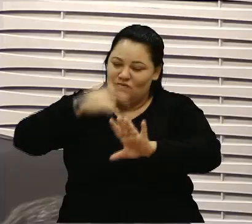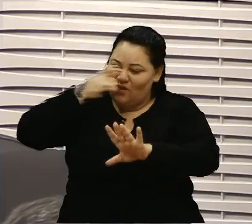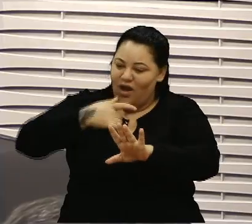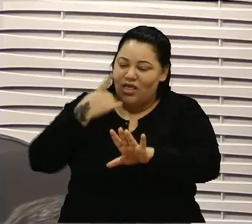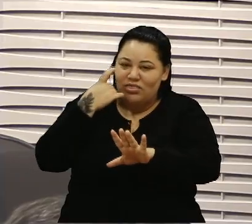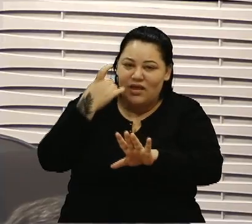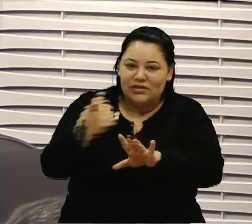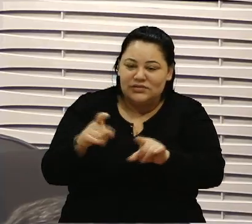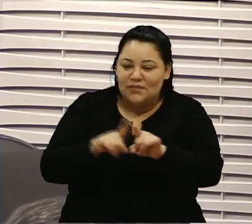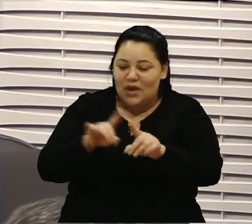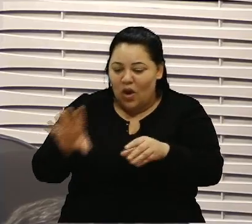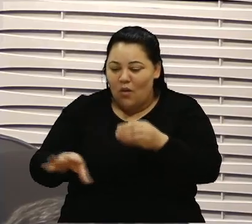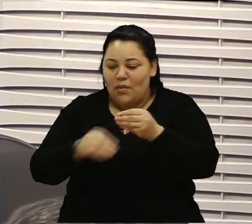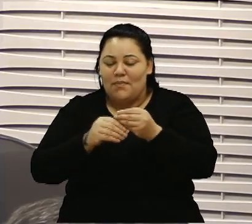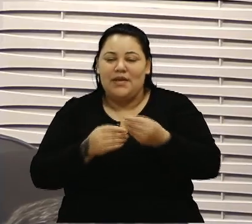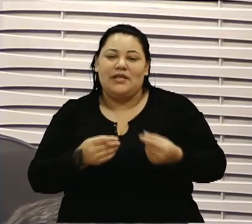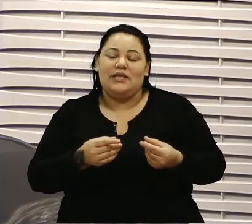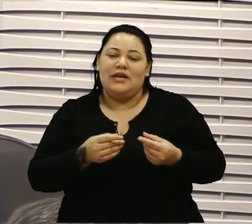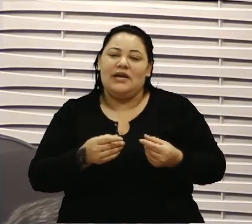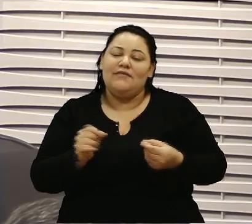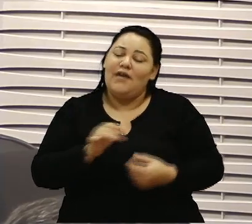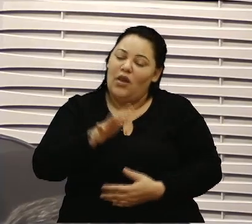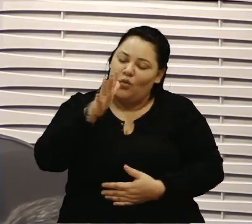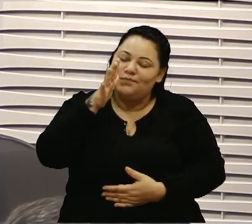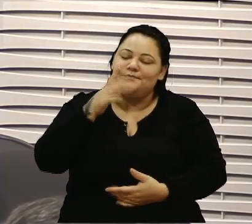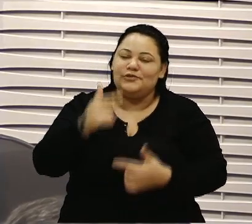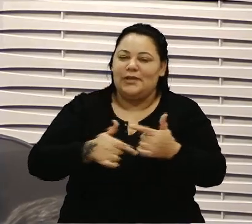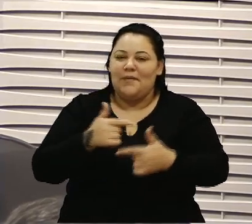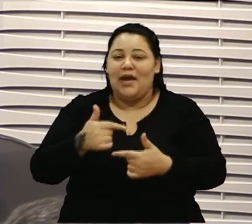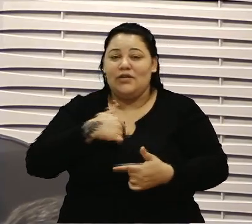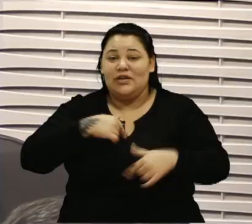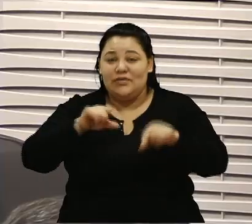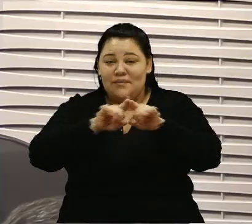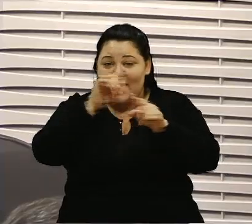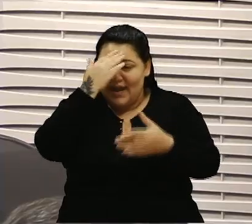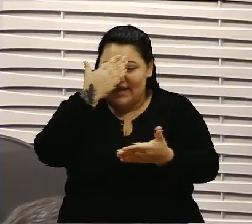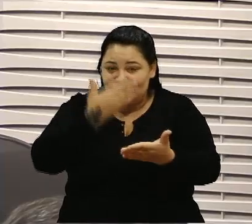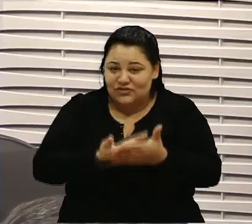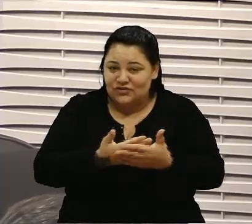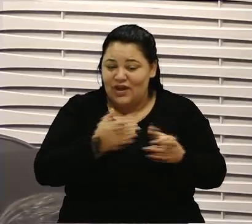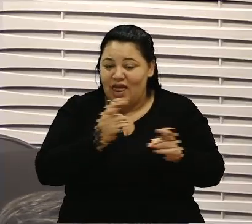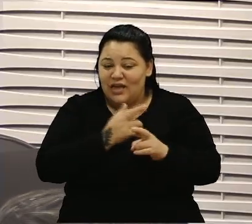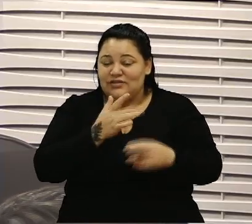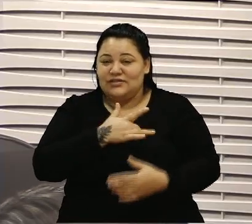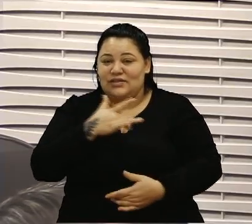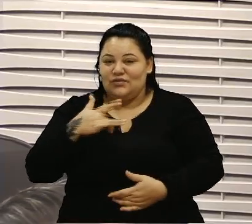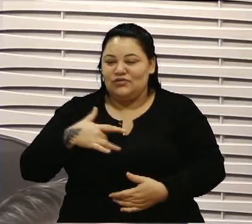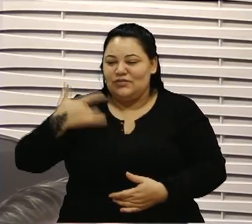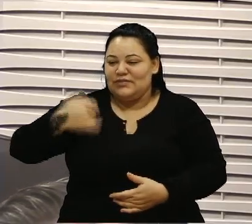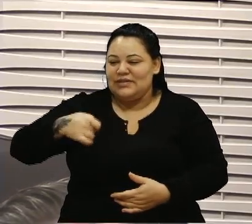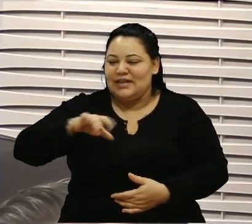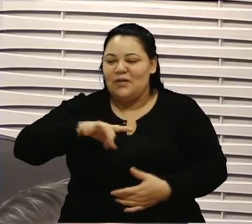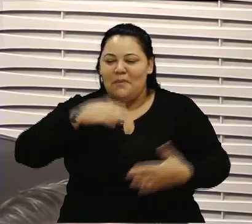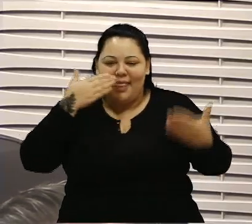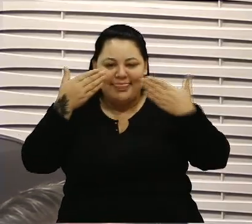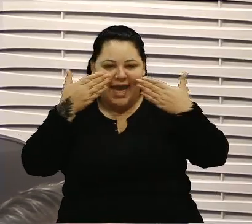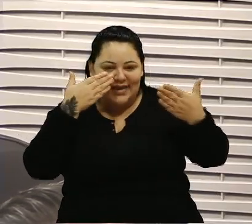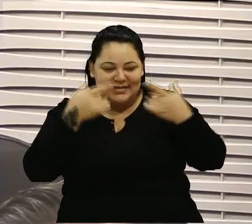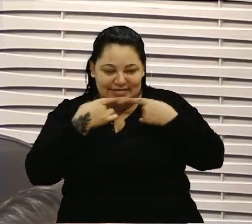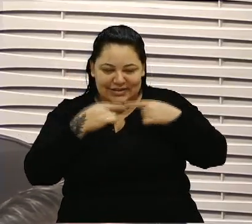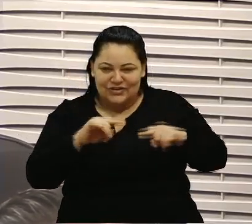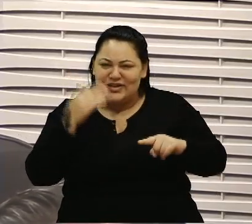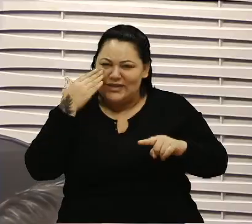traz e agrega valores. E também acredito que a questão da saúde, nós temos que ter uma análise crítica, porque o